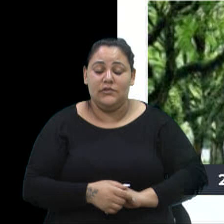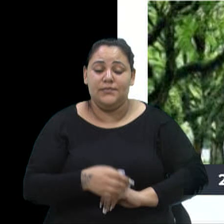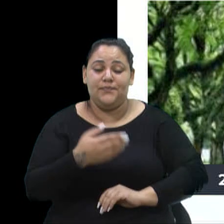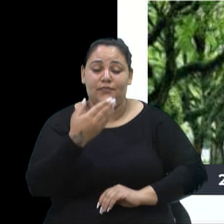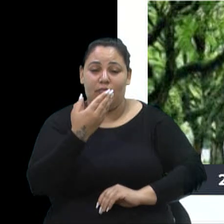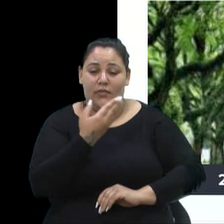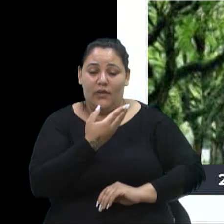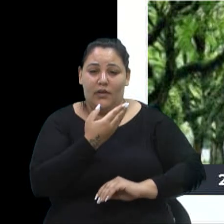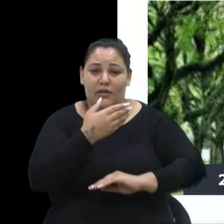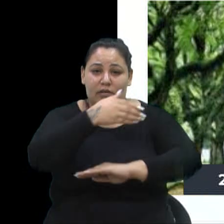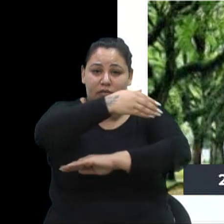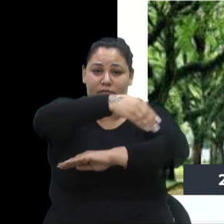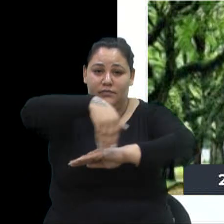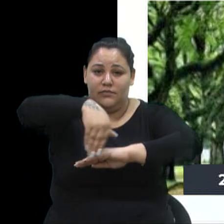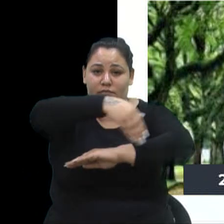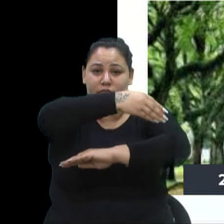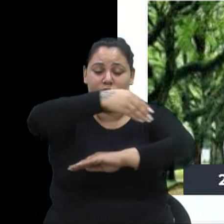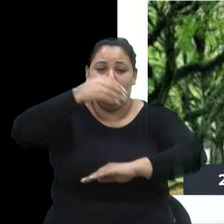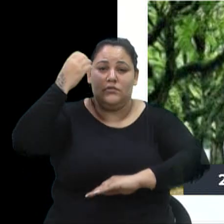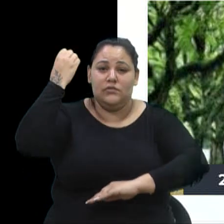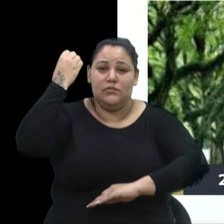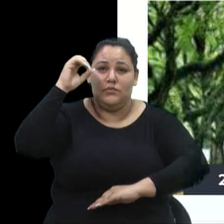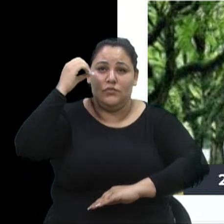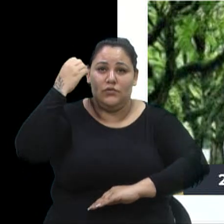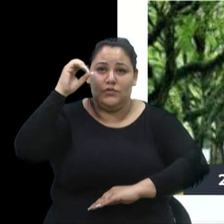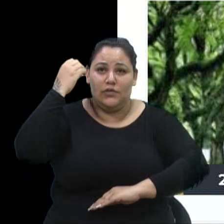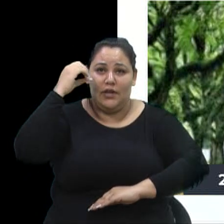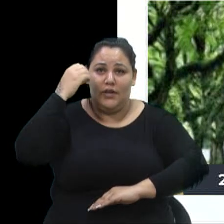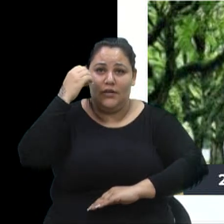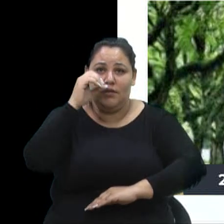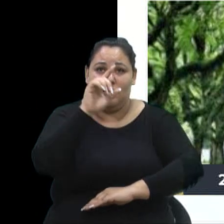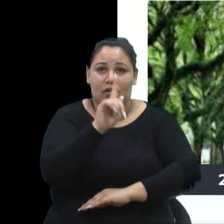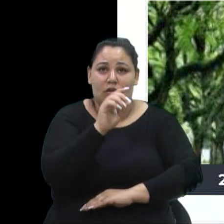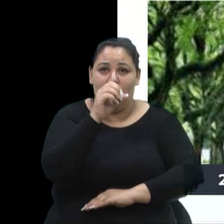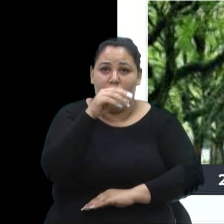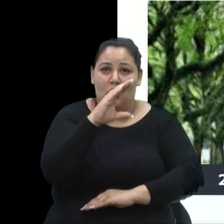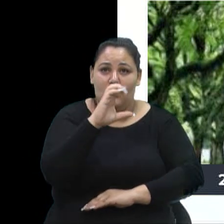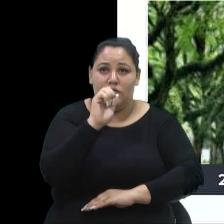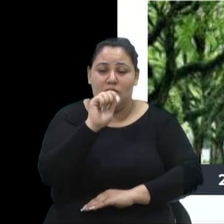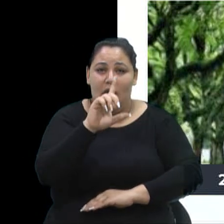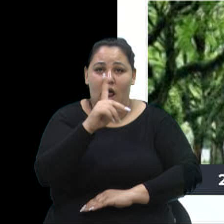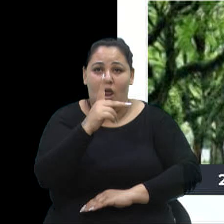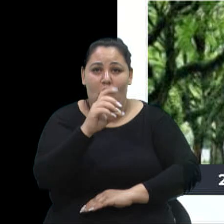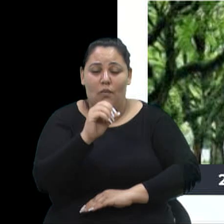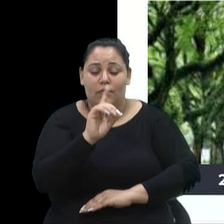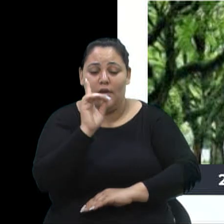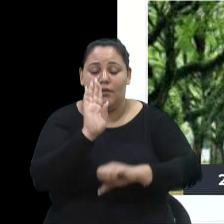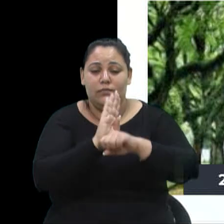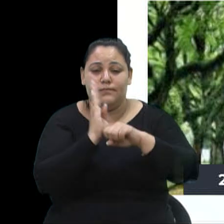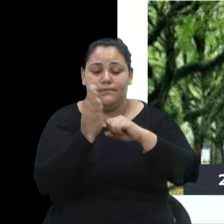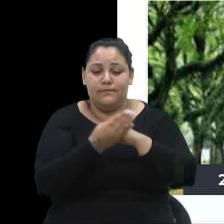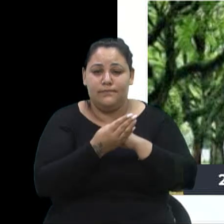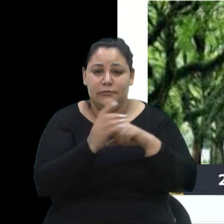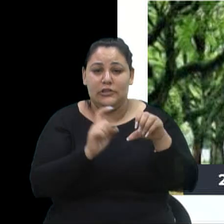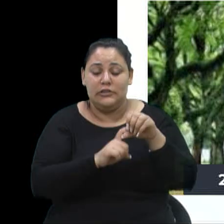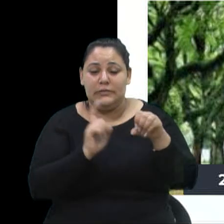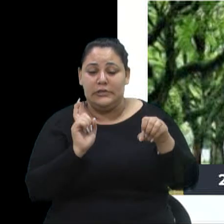Essa rua fica em Porto Alegre, a Rua Gonçalo de Carvalho, no Independência, bairro Independência. E aí são